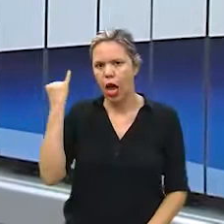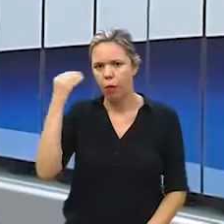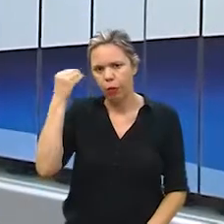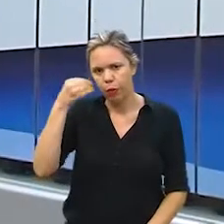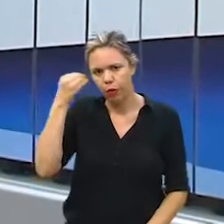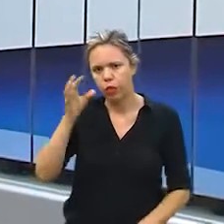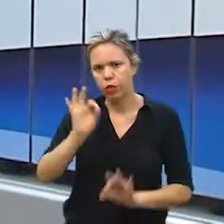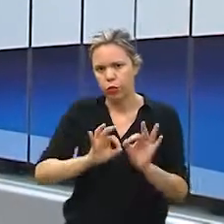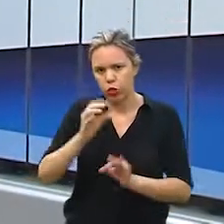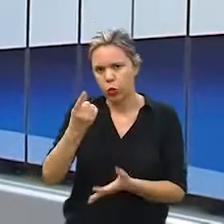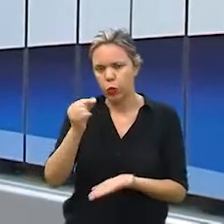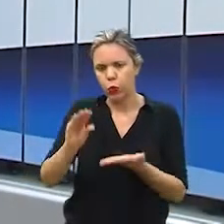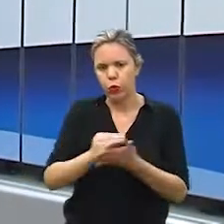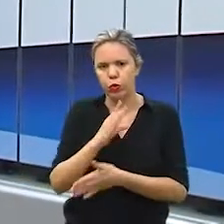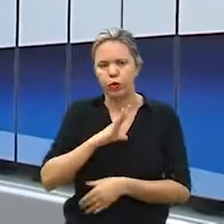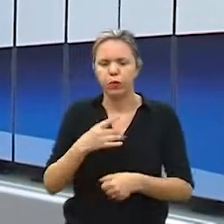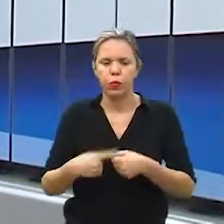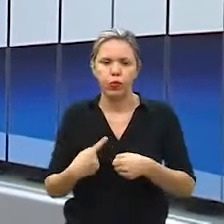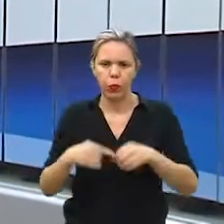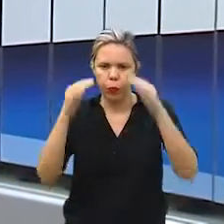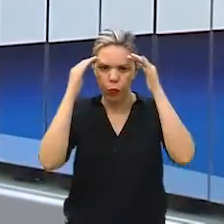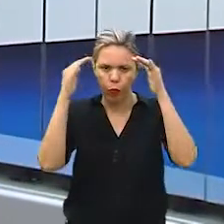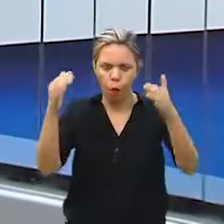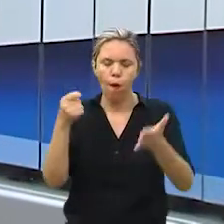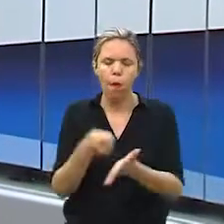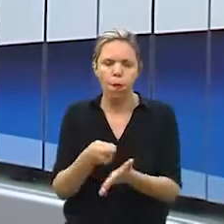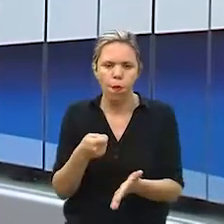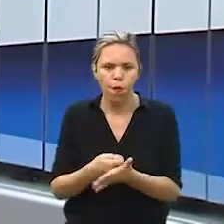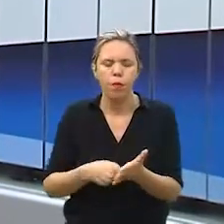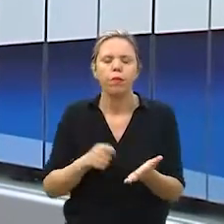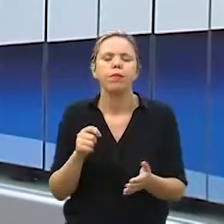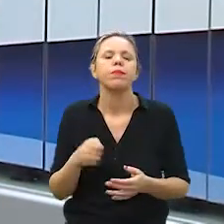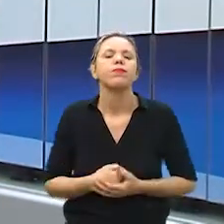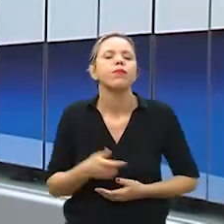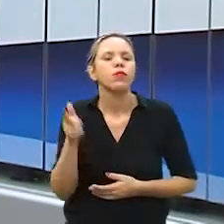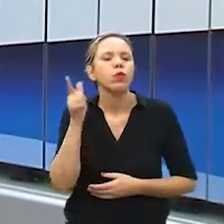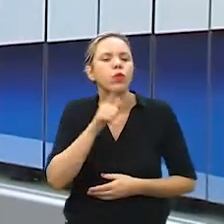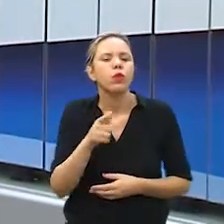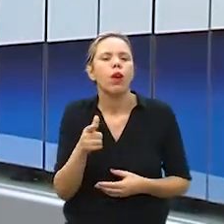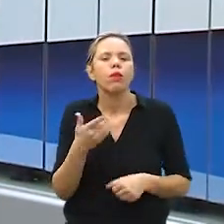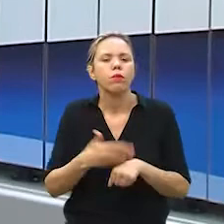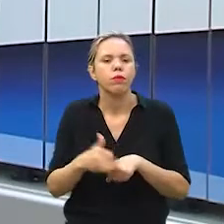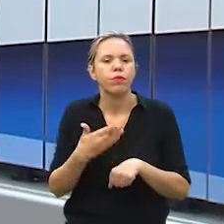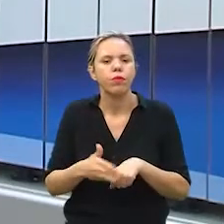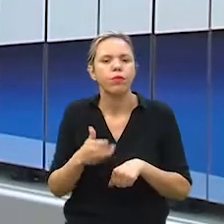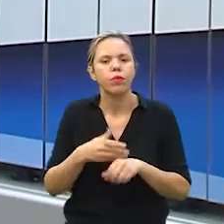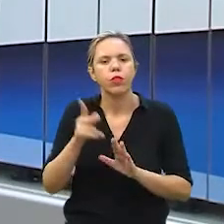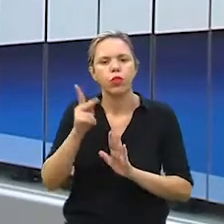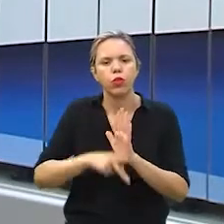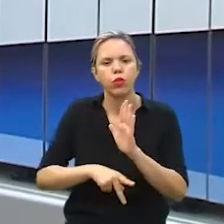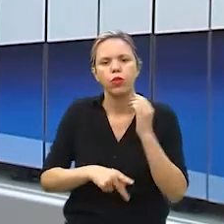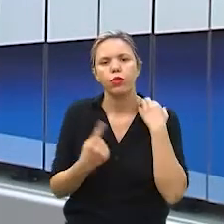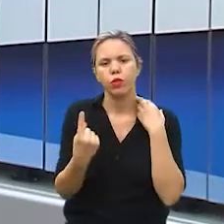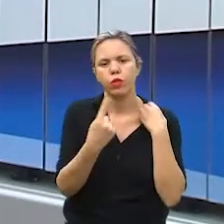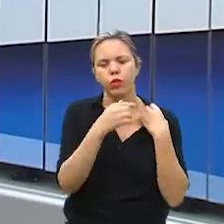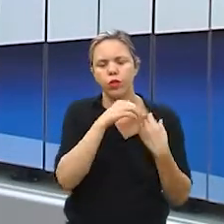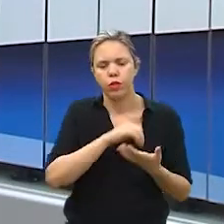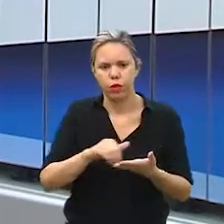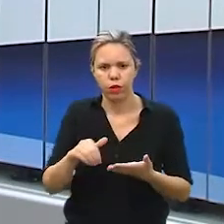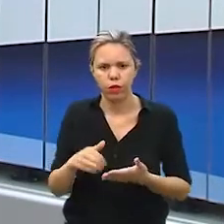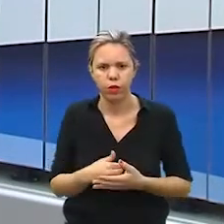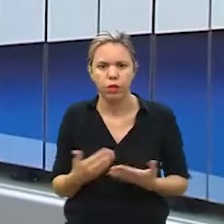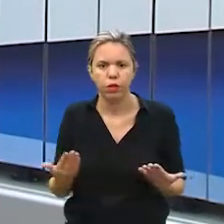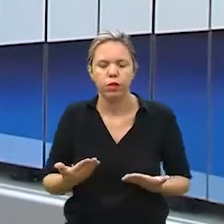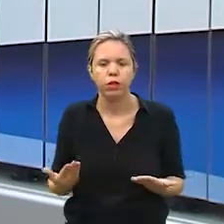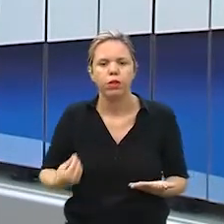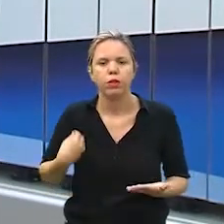planejamento financeiro para que o município cumpra com as obrigações e consiga colocar em prática os projetos de cada secretaria, e